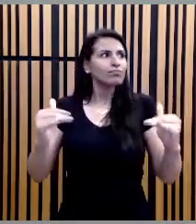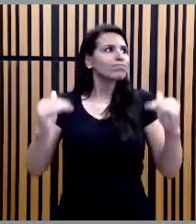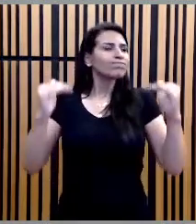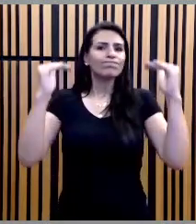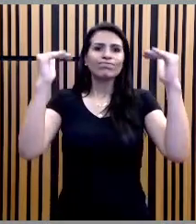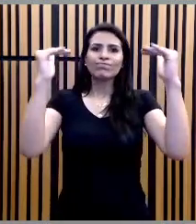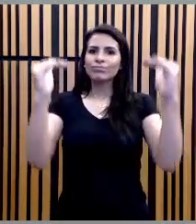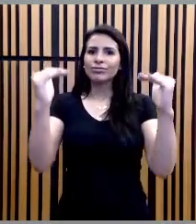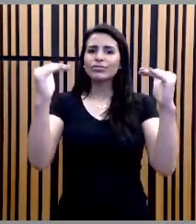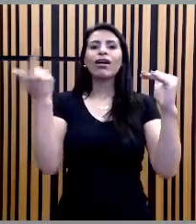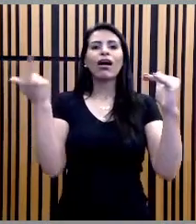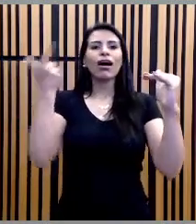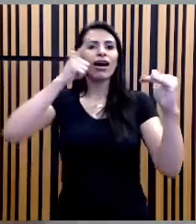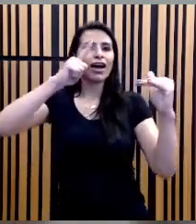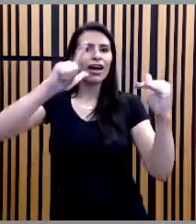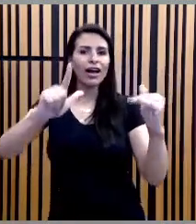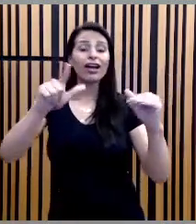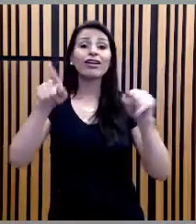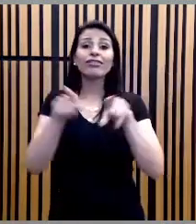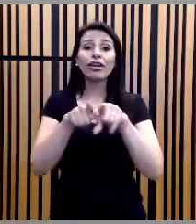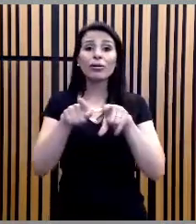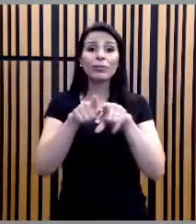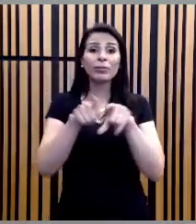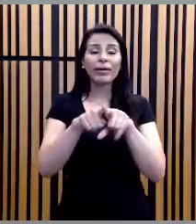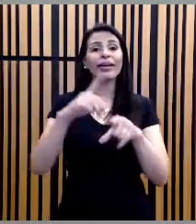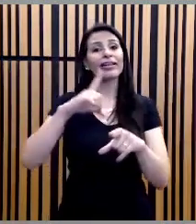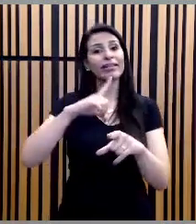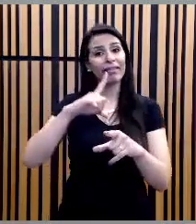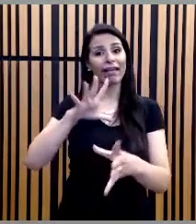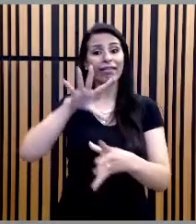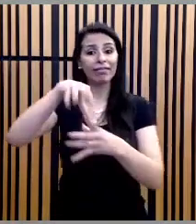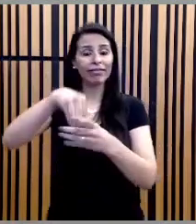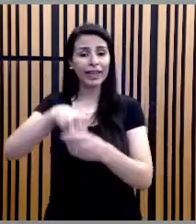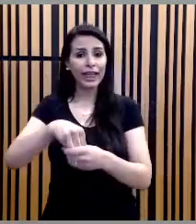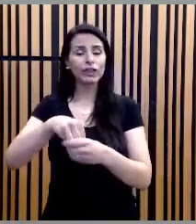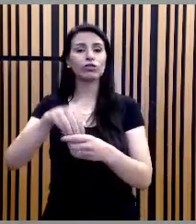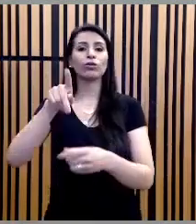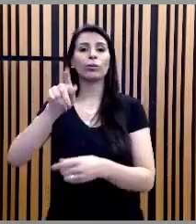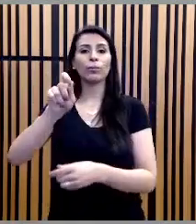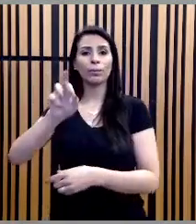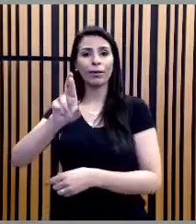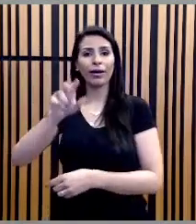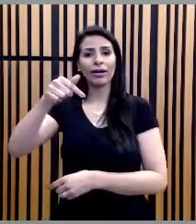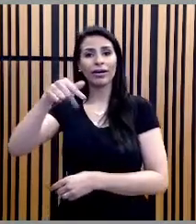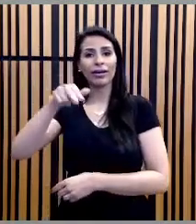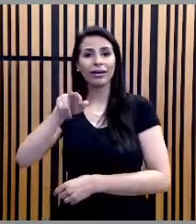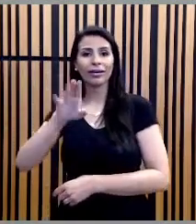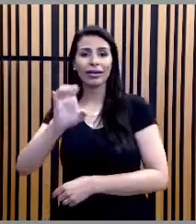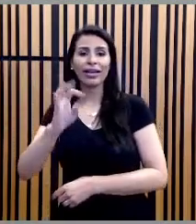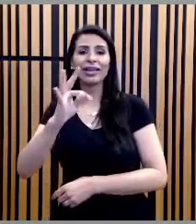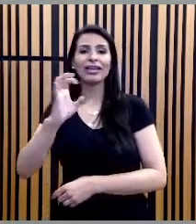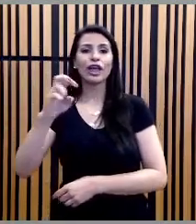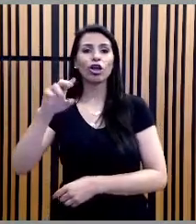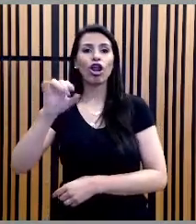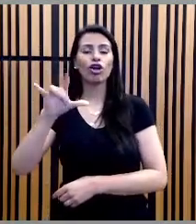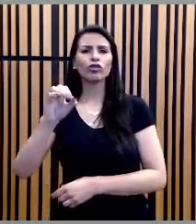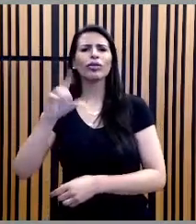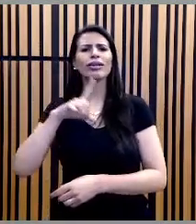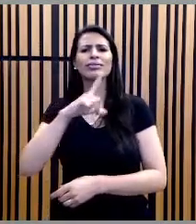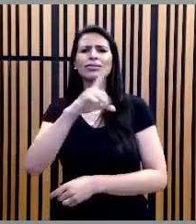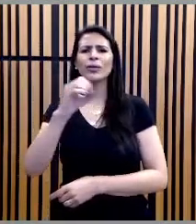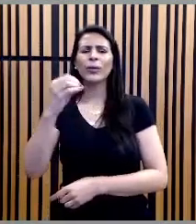né? E ter aí, junto conosco no Parque Tecnológico, cerca mais ou menos de 104